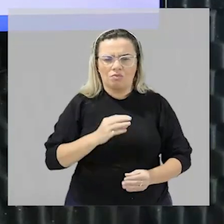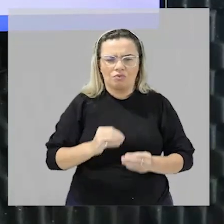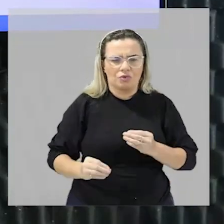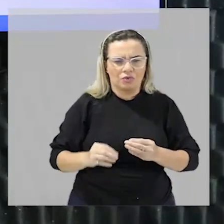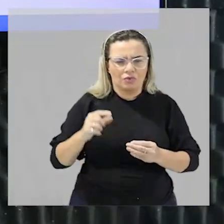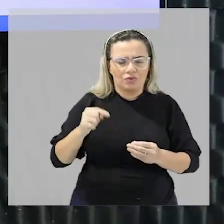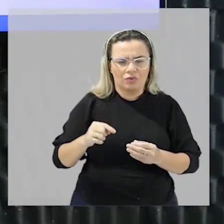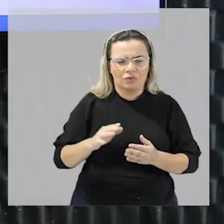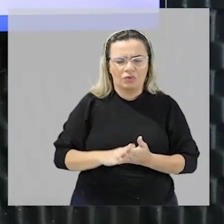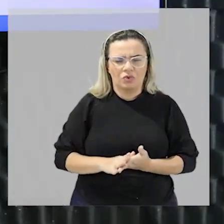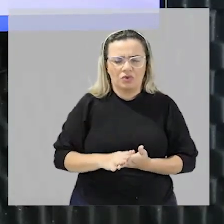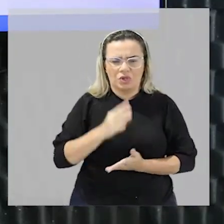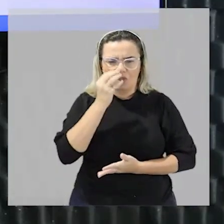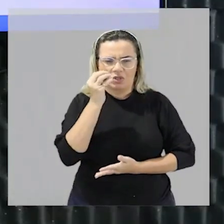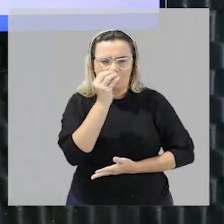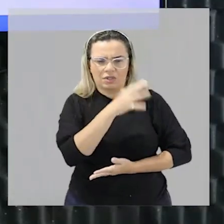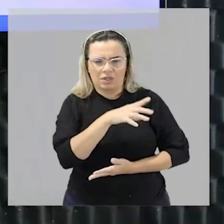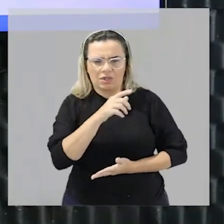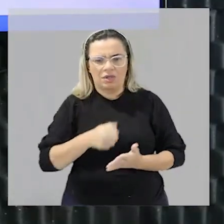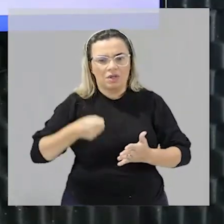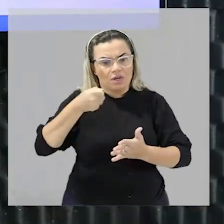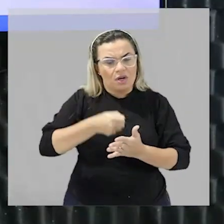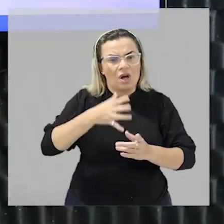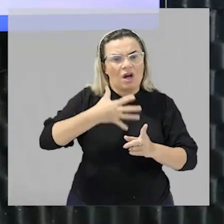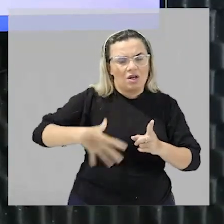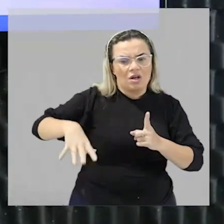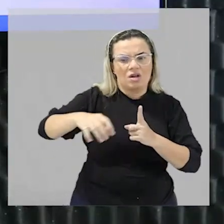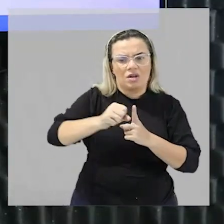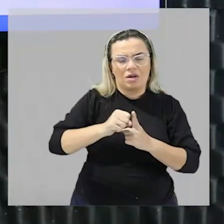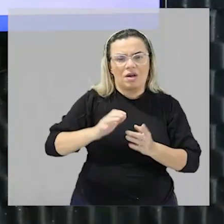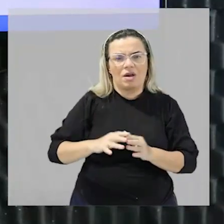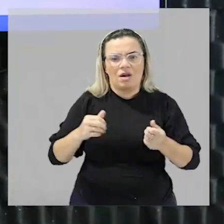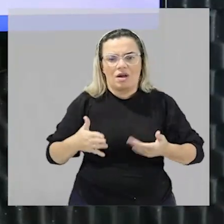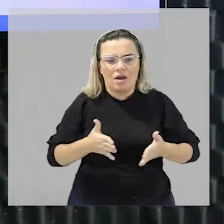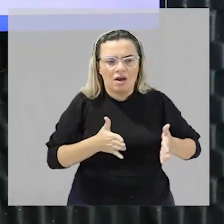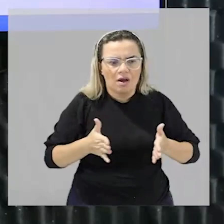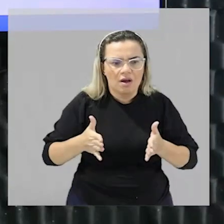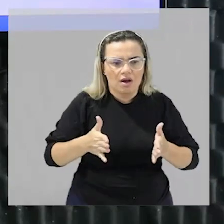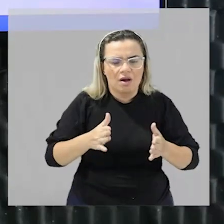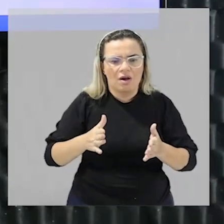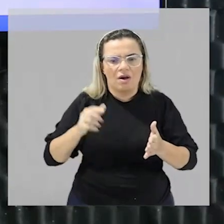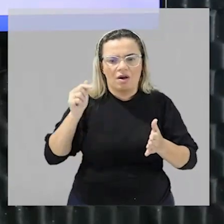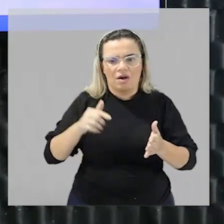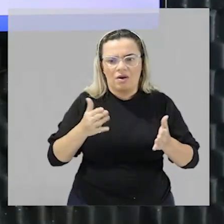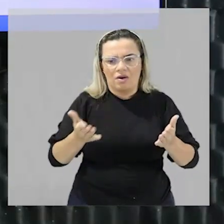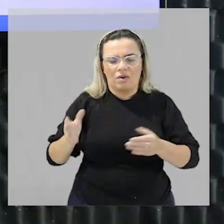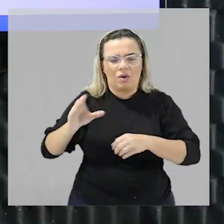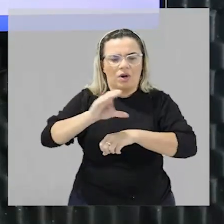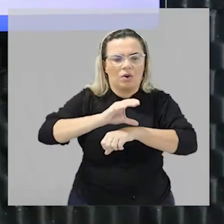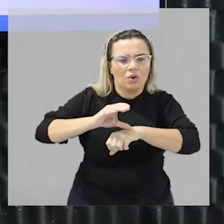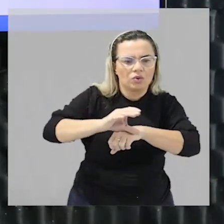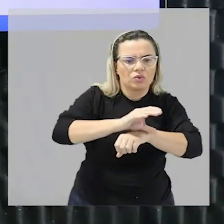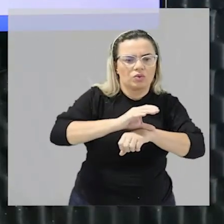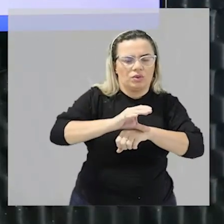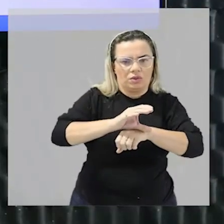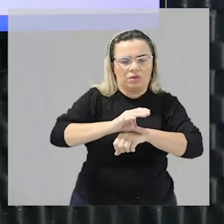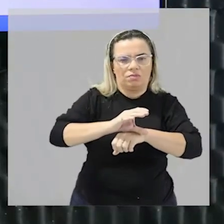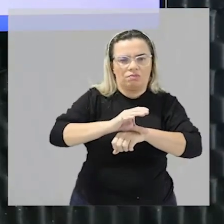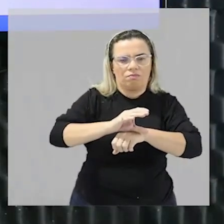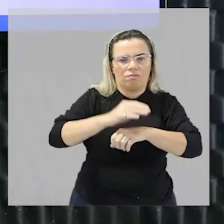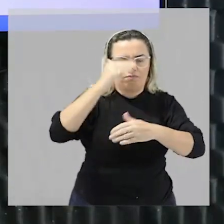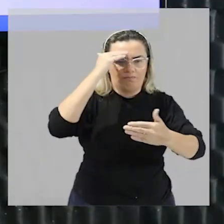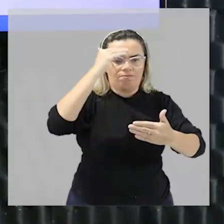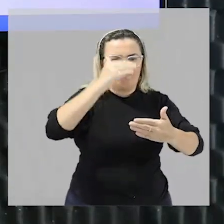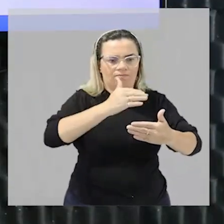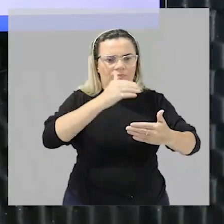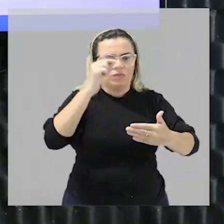obrigação de conduzir a sociedade, fazendo-se reger por uma Constituição. E foi uma